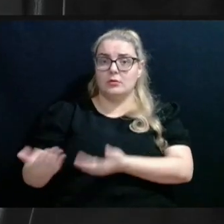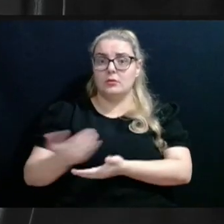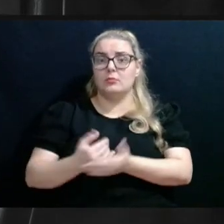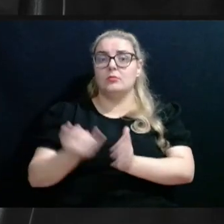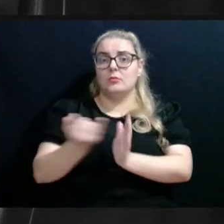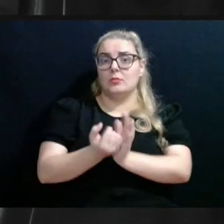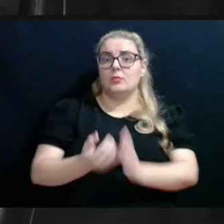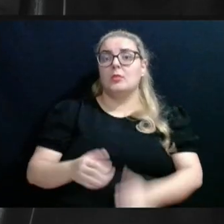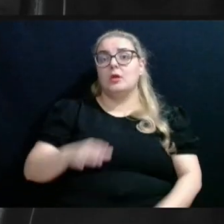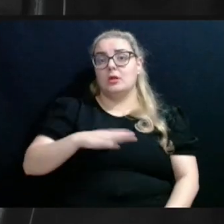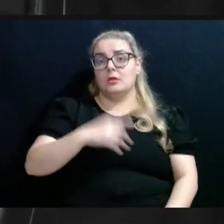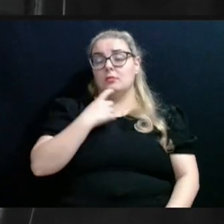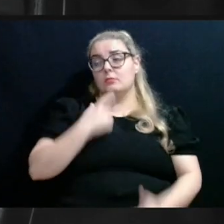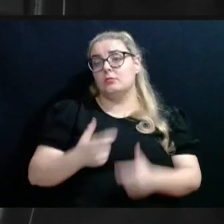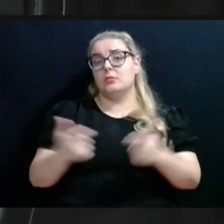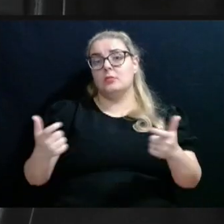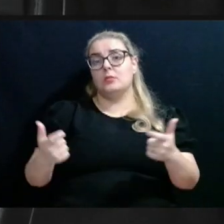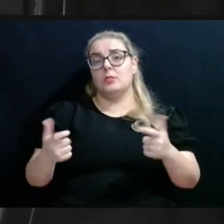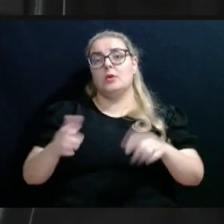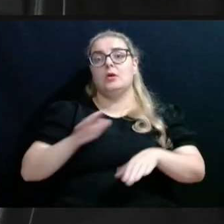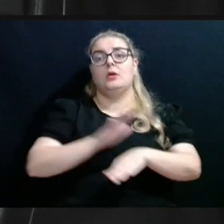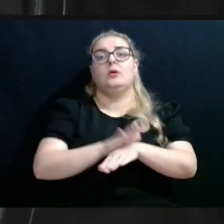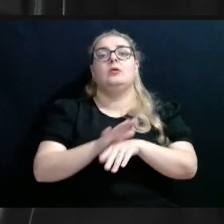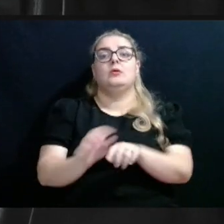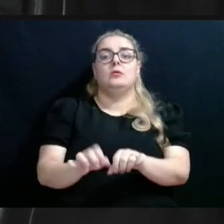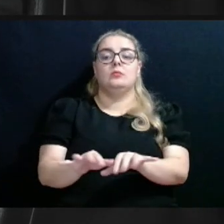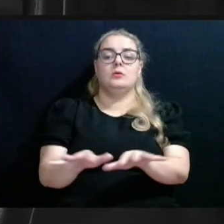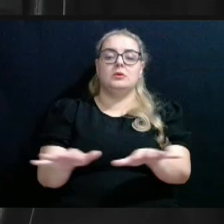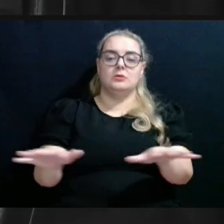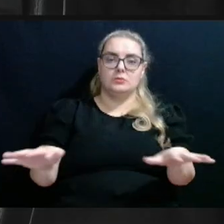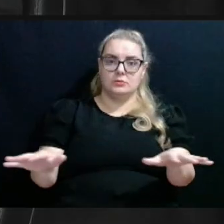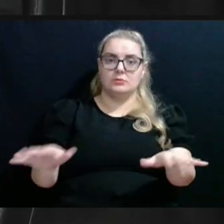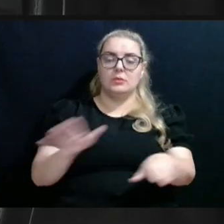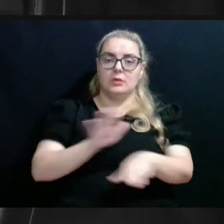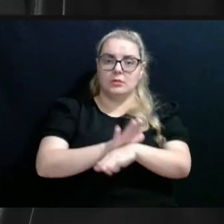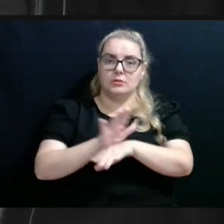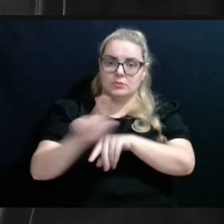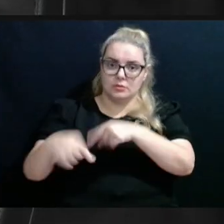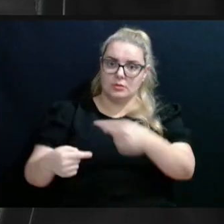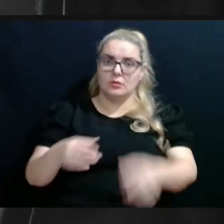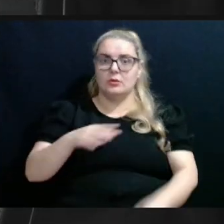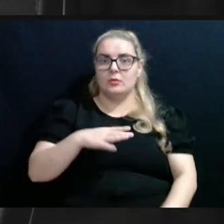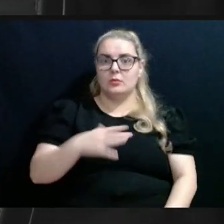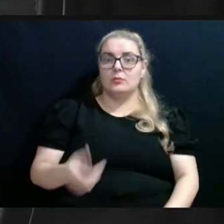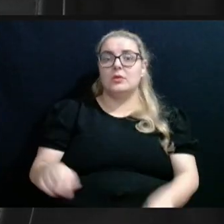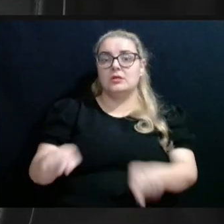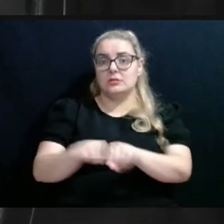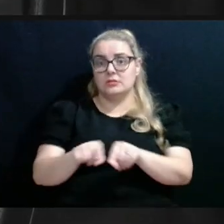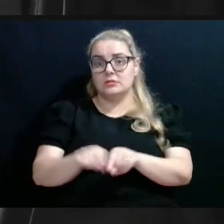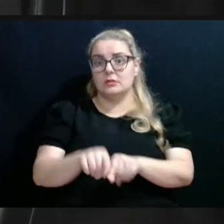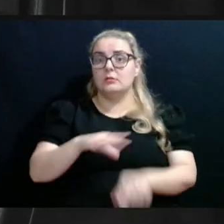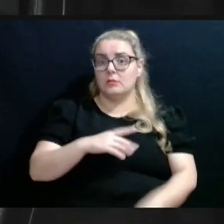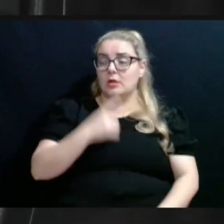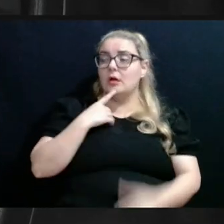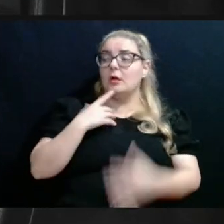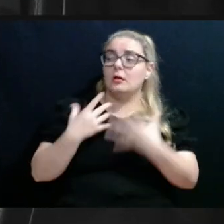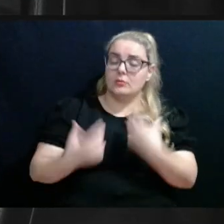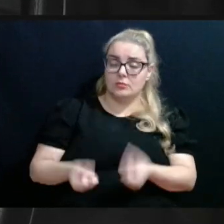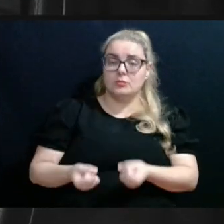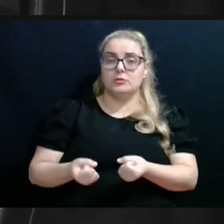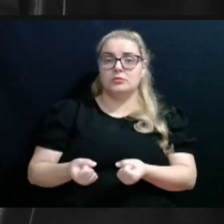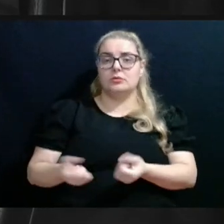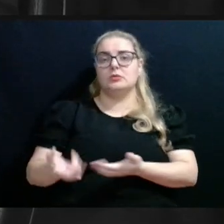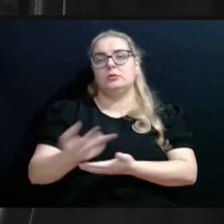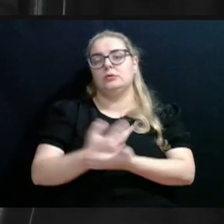cidade grande, irá contribuir com essa redistribuição. Mas, ao mesmo tempo, Campinas ganhará com essa tributação